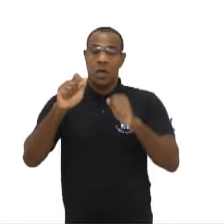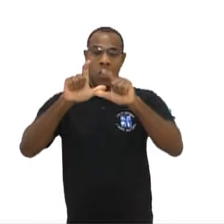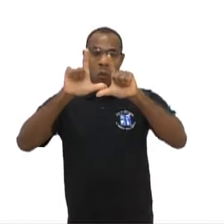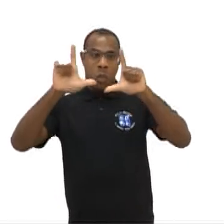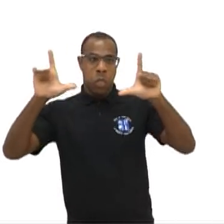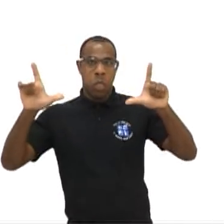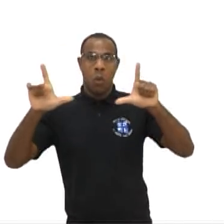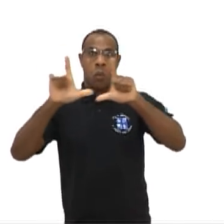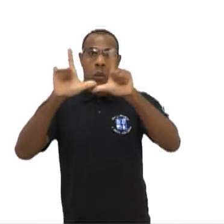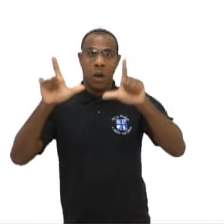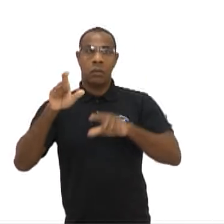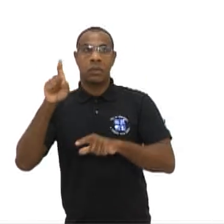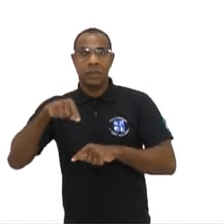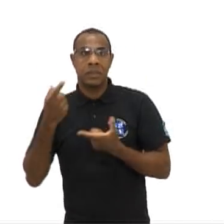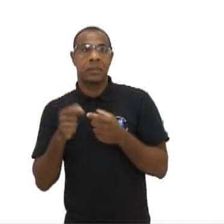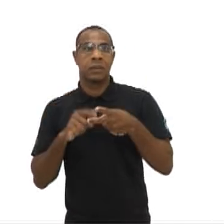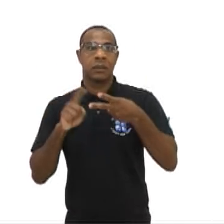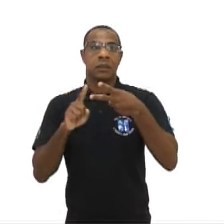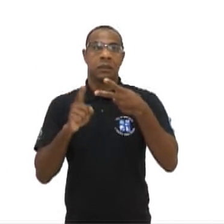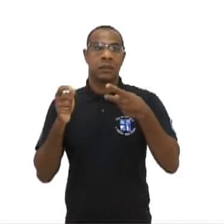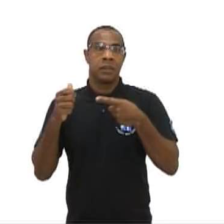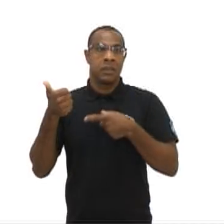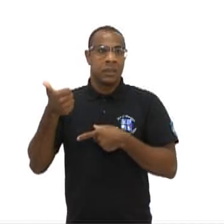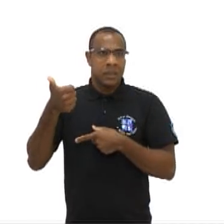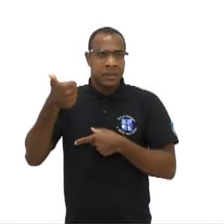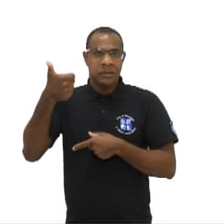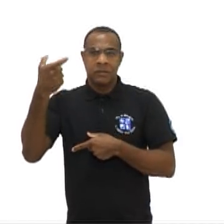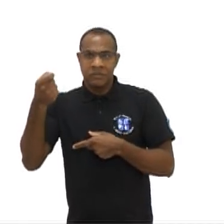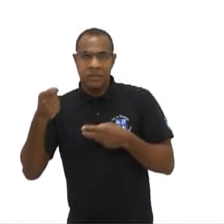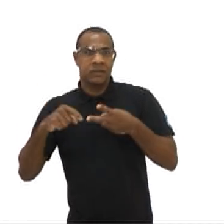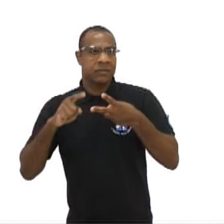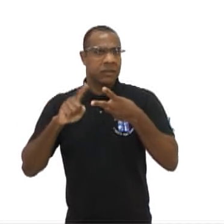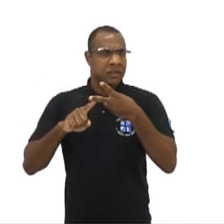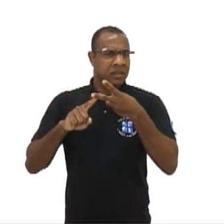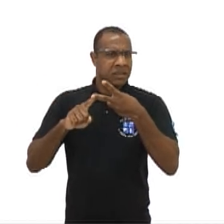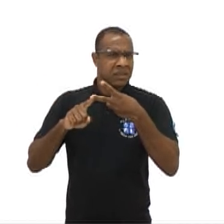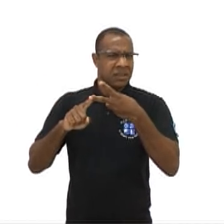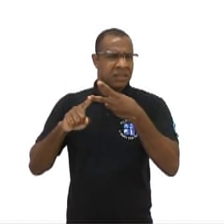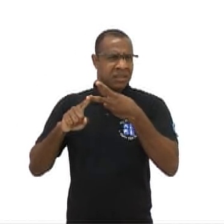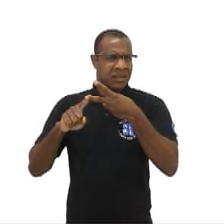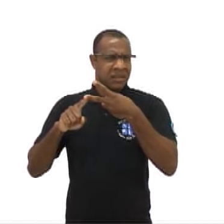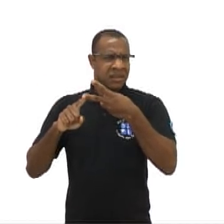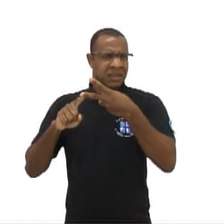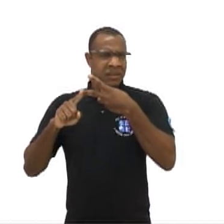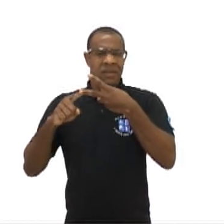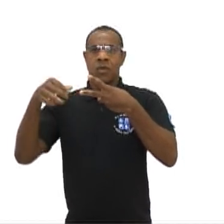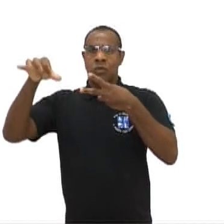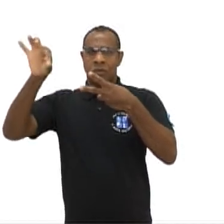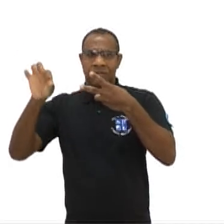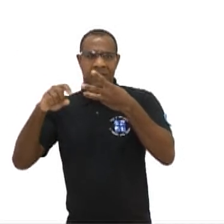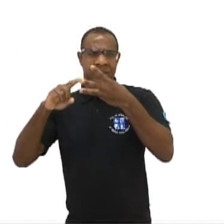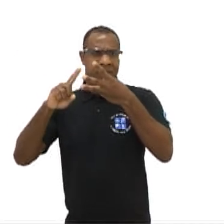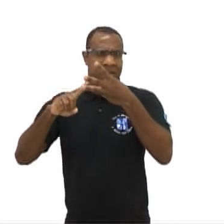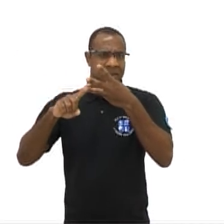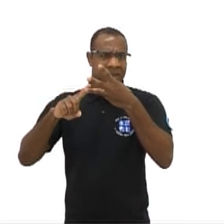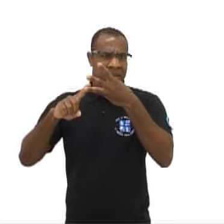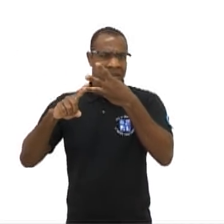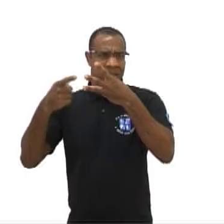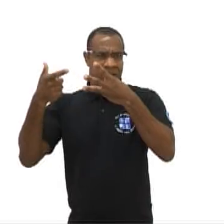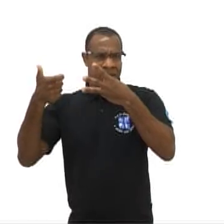120 graus, 90 graus, 15 graus e 0 grau. Então, um tempinho aí para vocês pensarem na resposta.